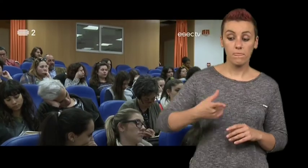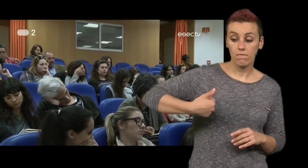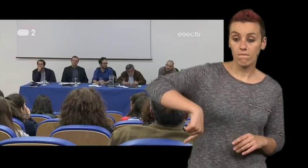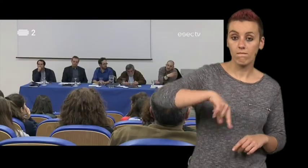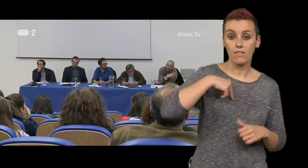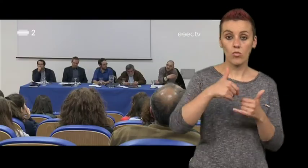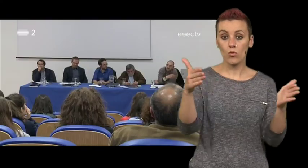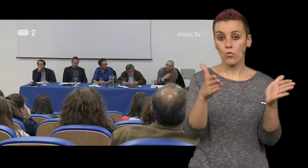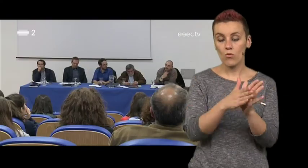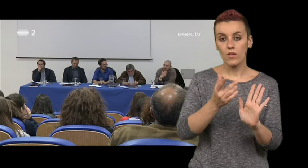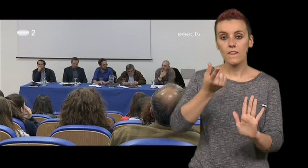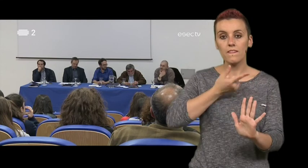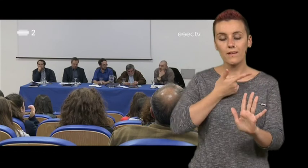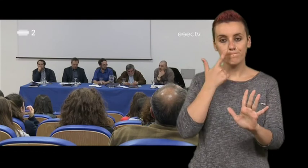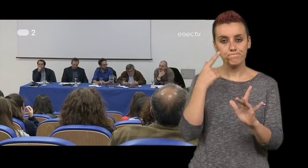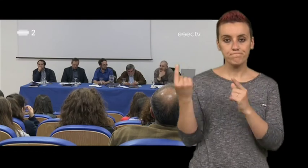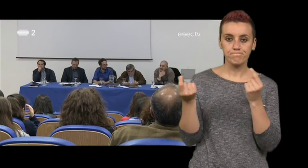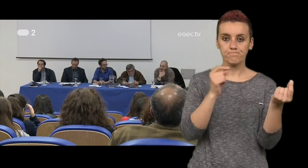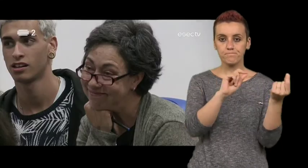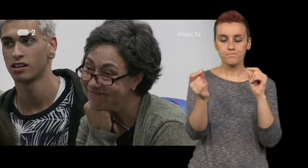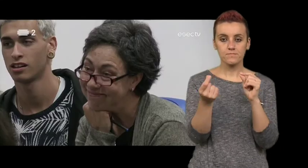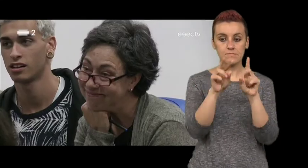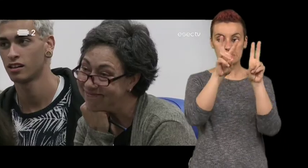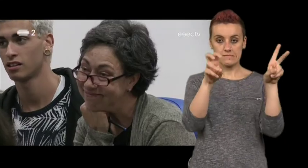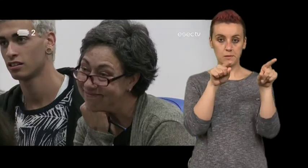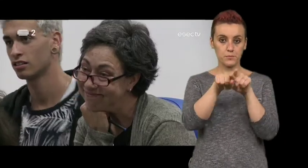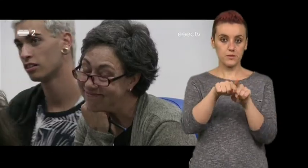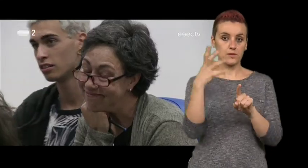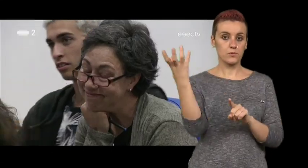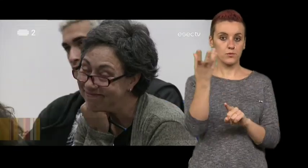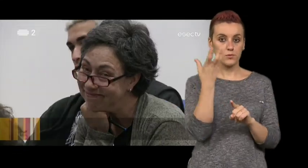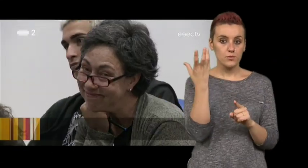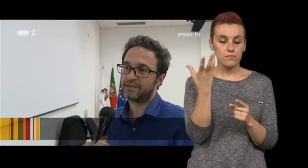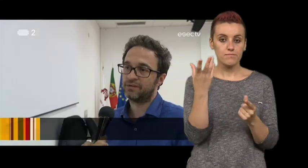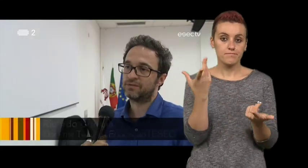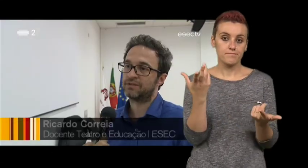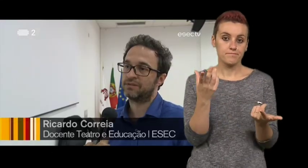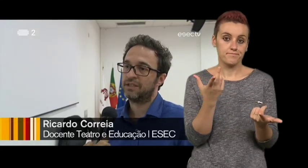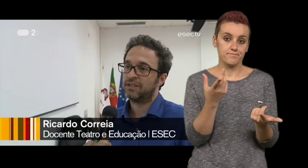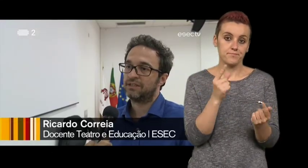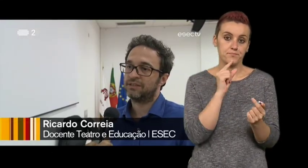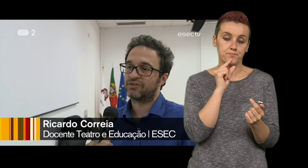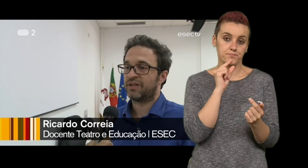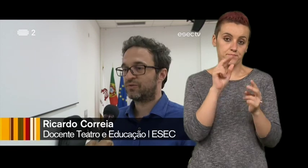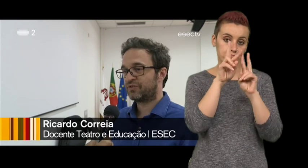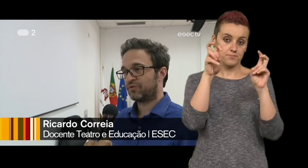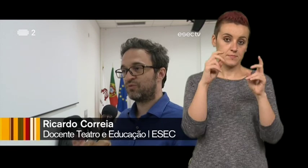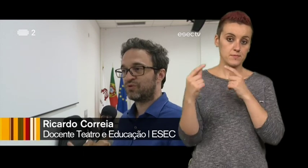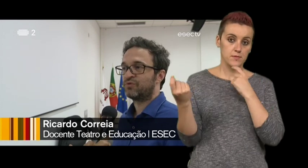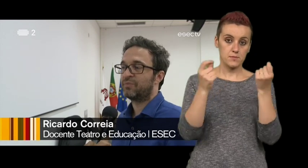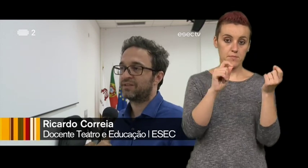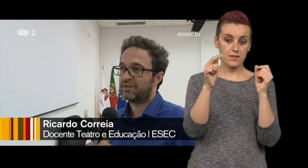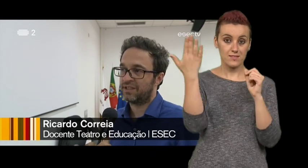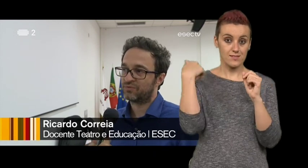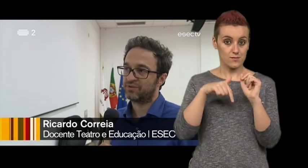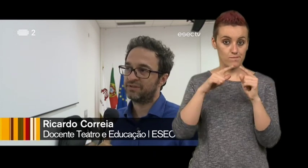Devíamos todos debater aquilo que tu chamas de política cultural, né? Debater aquilo que está a acontecer, como hoje